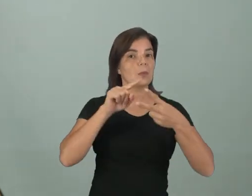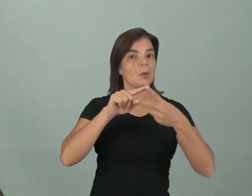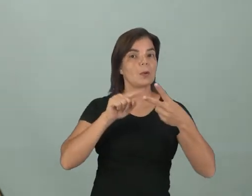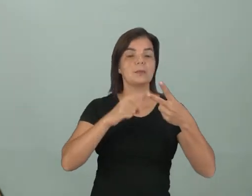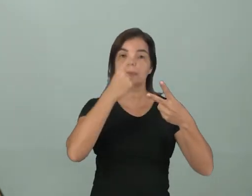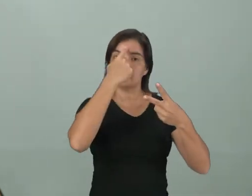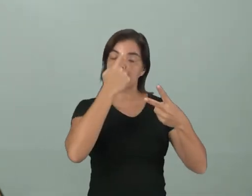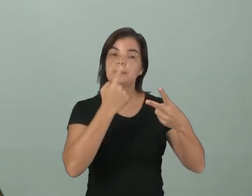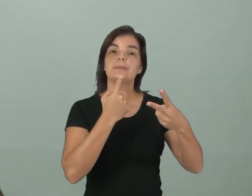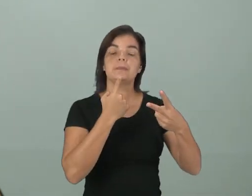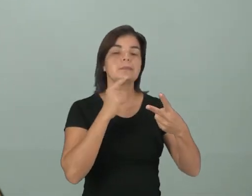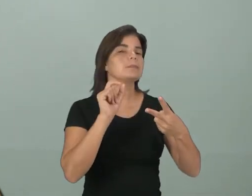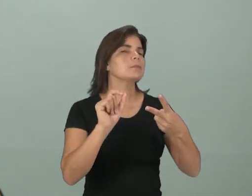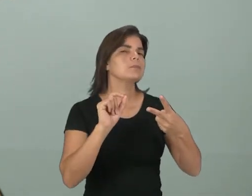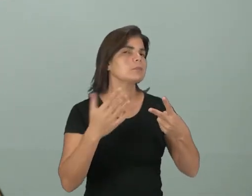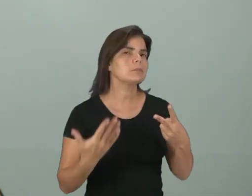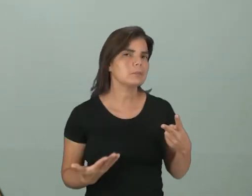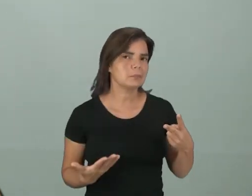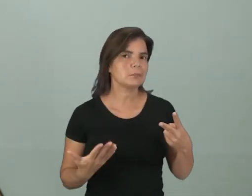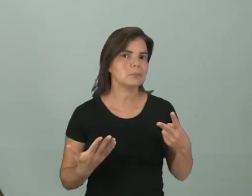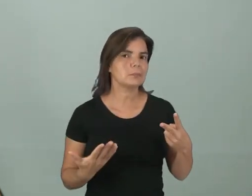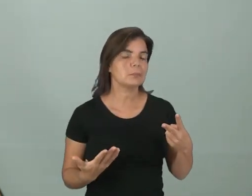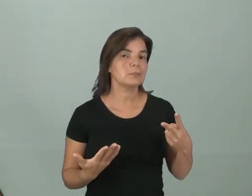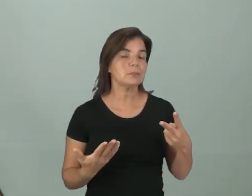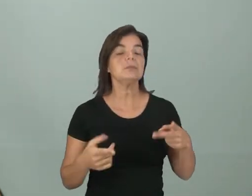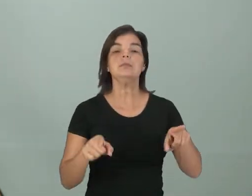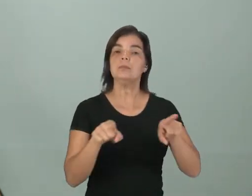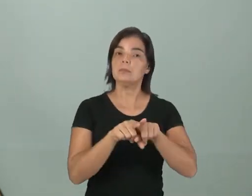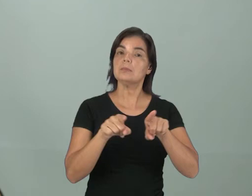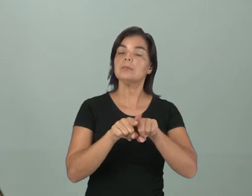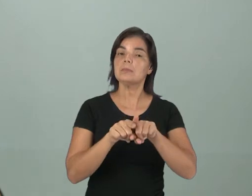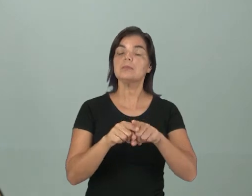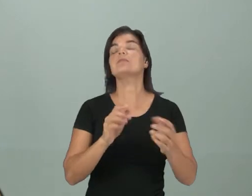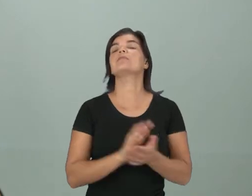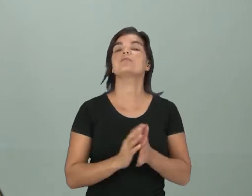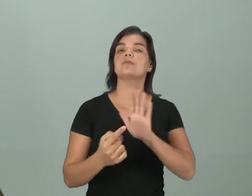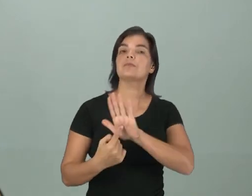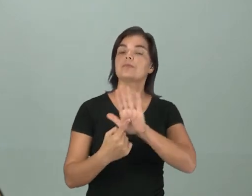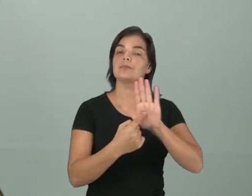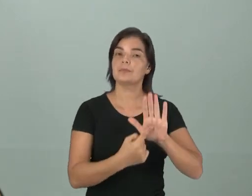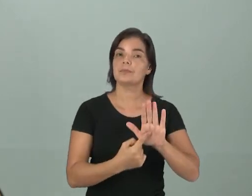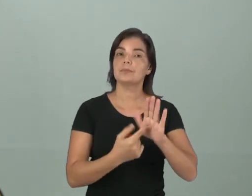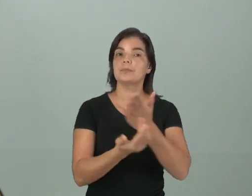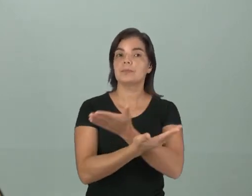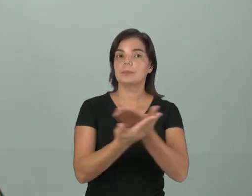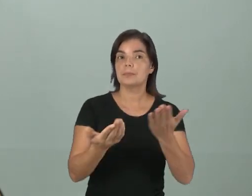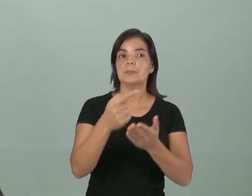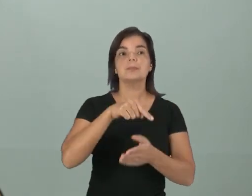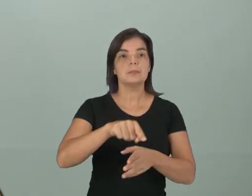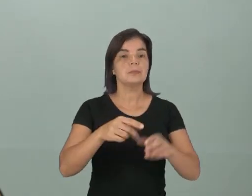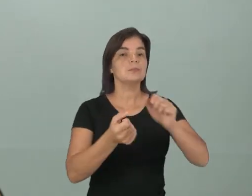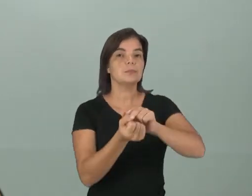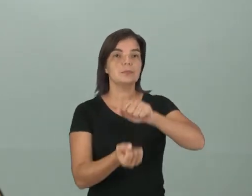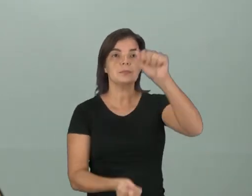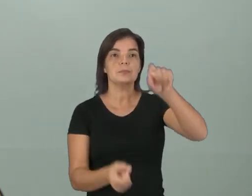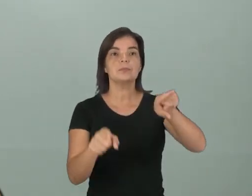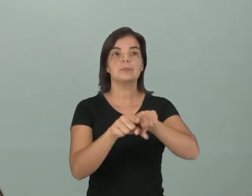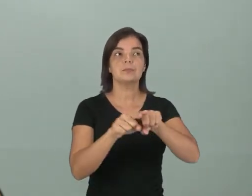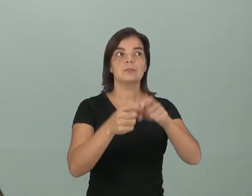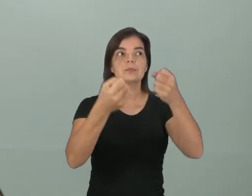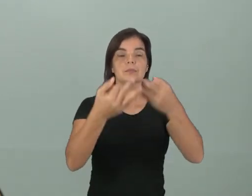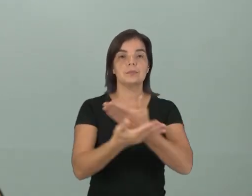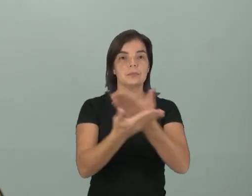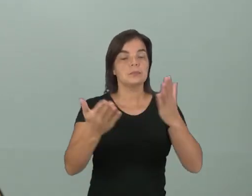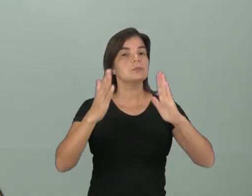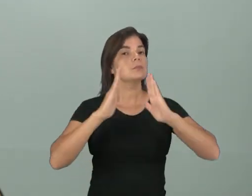2 figuras são o quê? São sólidos geométricos que estão representados aqui para vocês no nosso cartaz. E eu quero